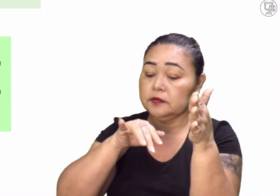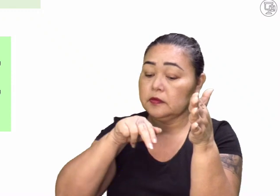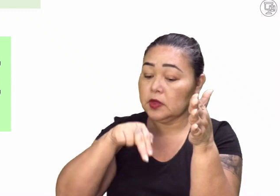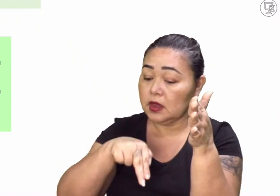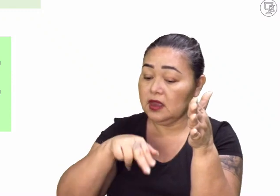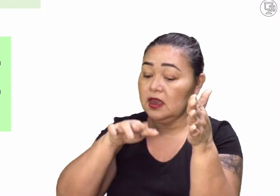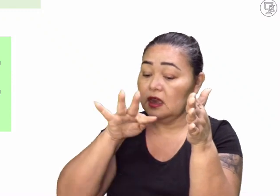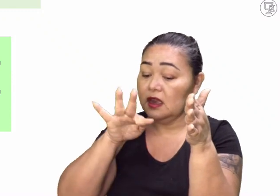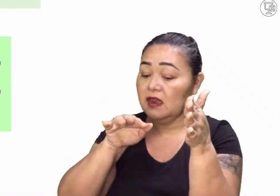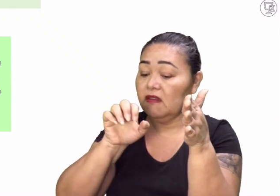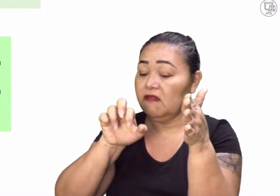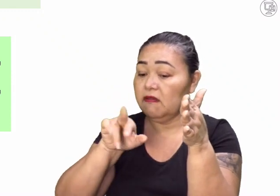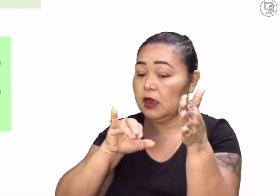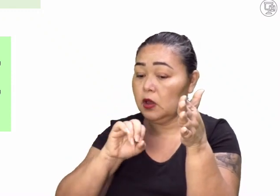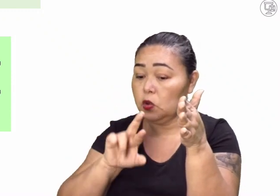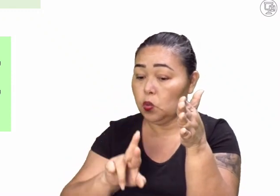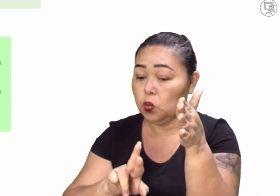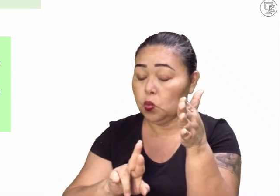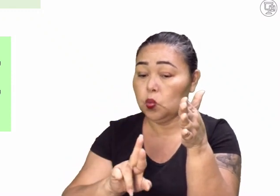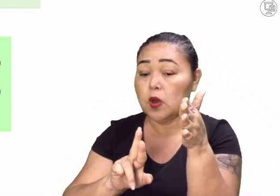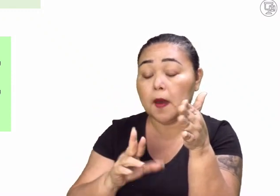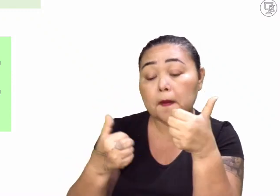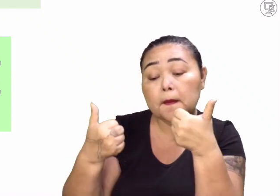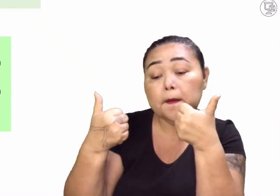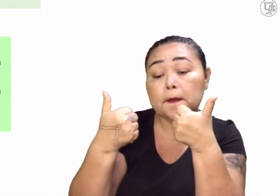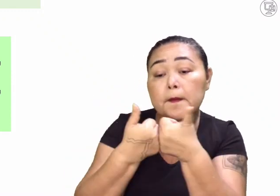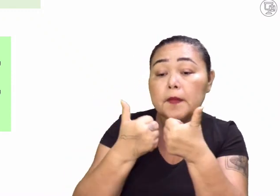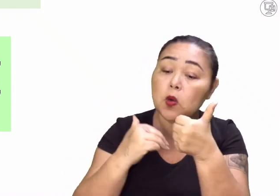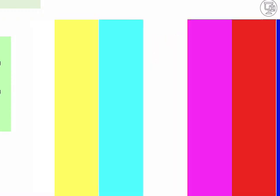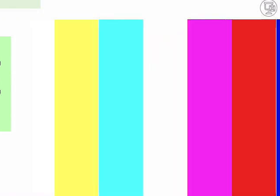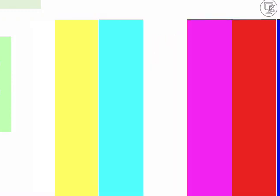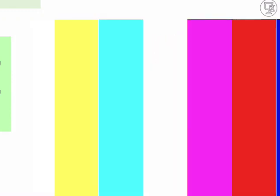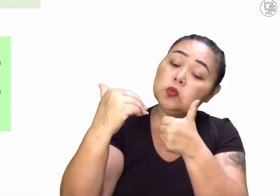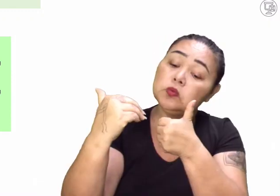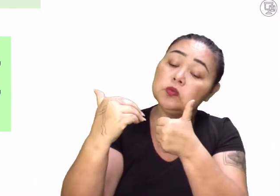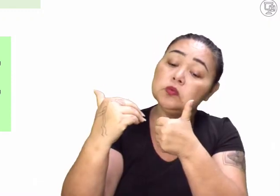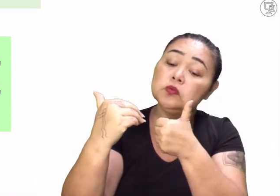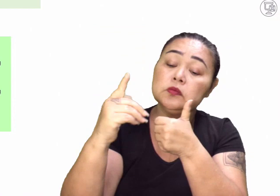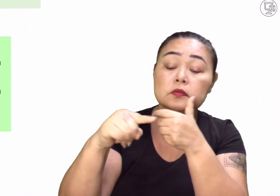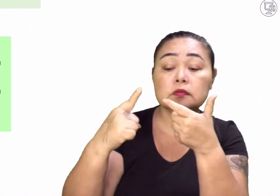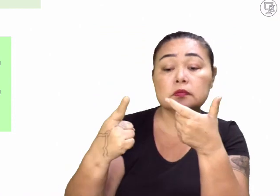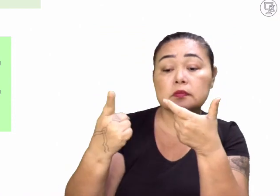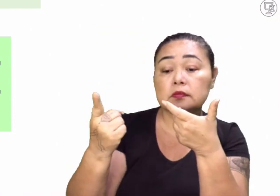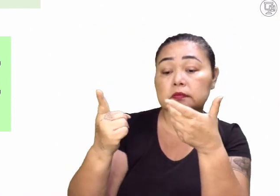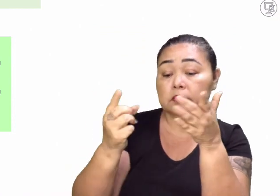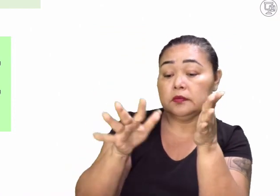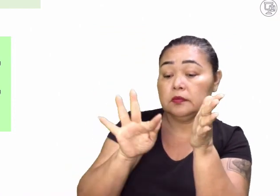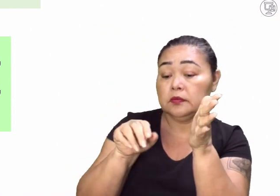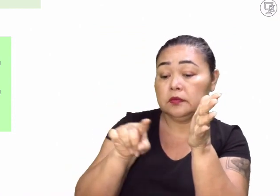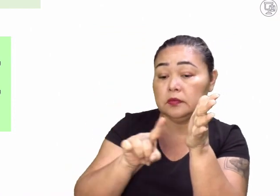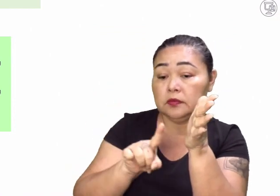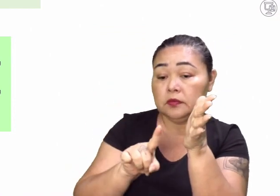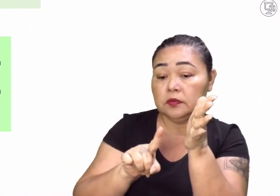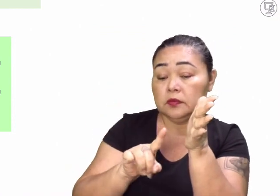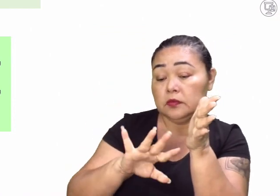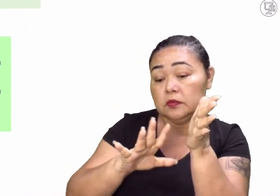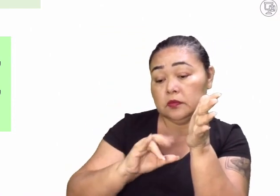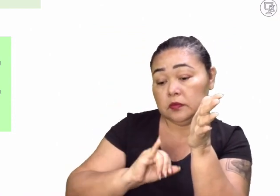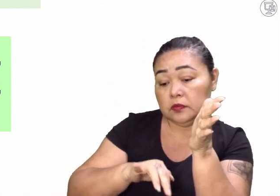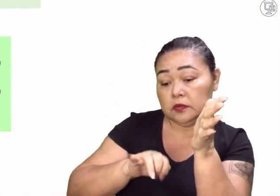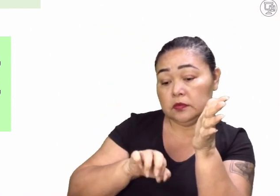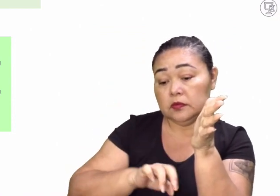inferior. Então, próximo à nascente eu tenho o curso superior. Próximo à foz eu tenho o curso inferior do